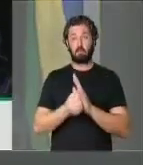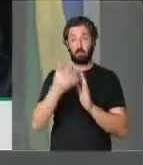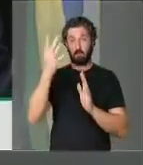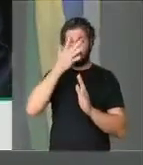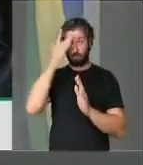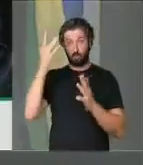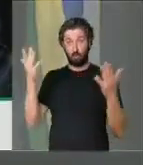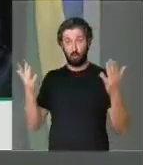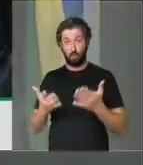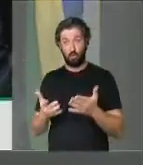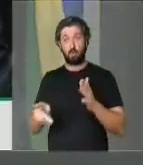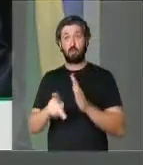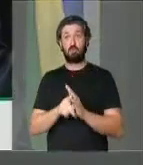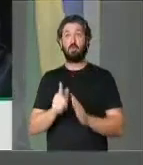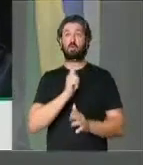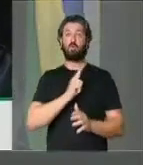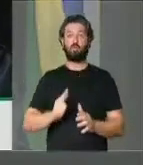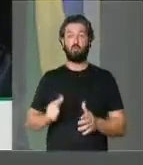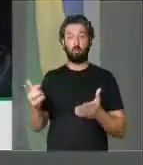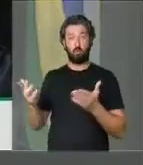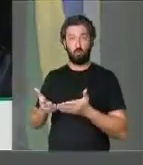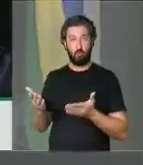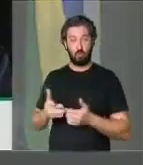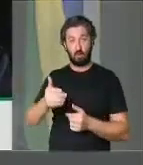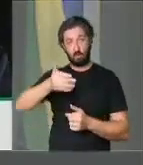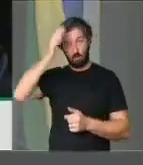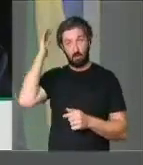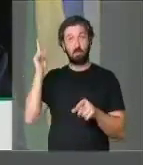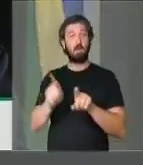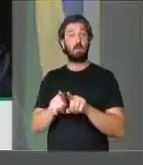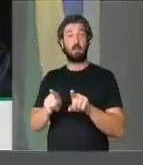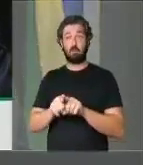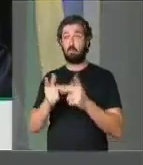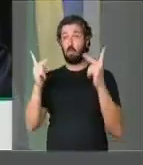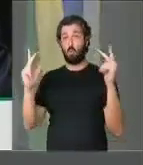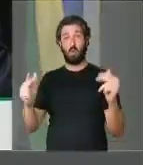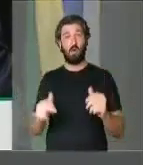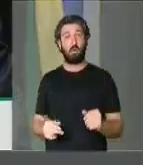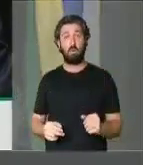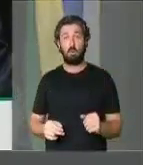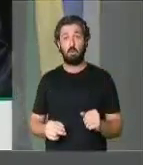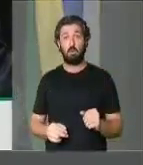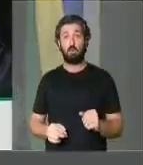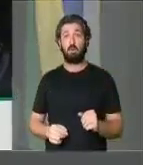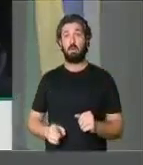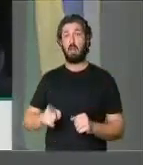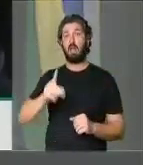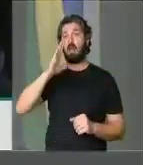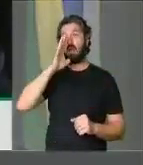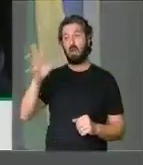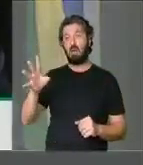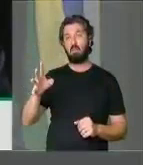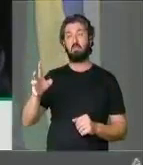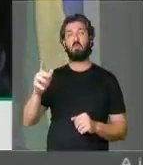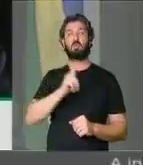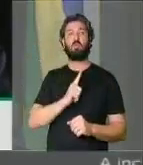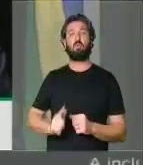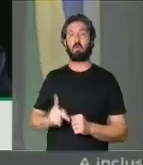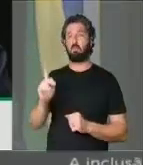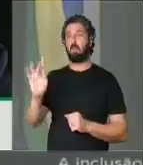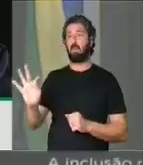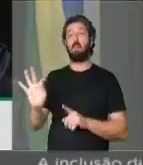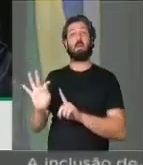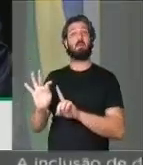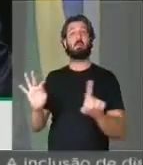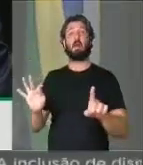hoje fazem parte do atual governo, do governo Temer, também têm atitude parecida. Apontam o dedo para o governo do PT,